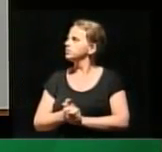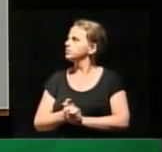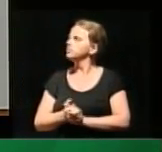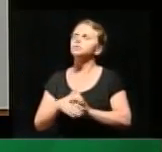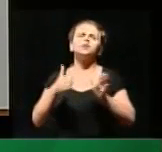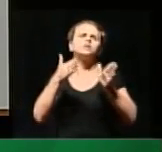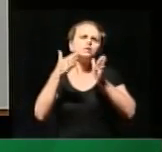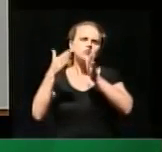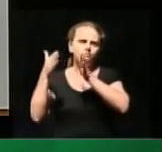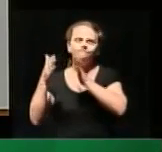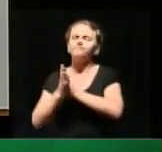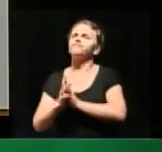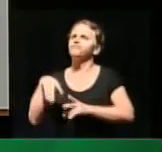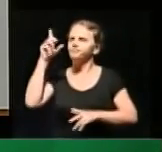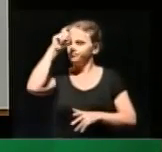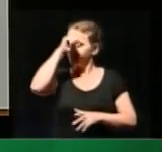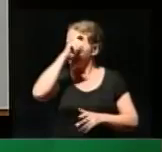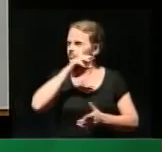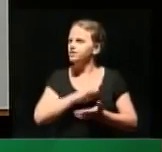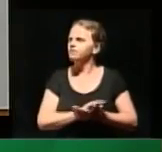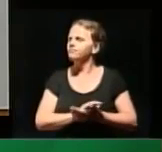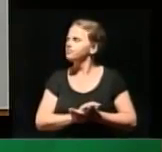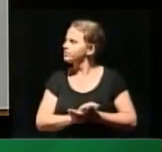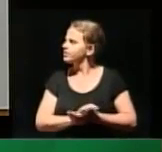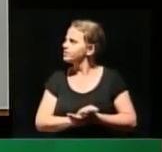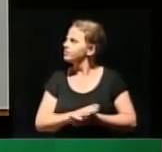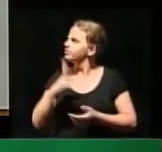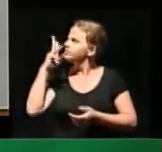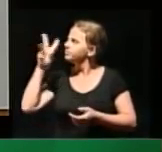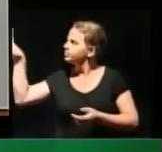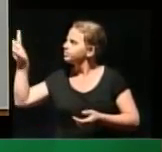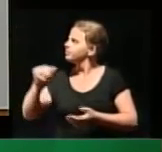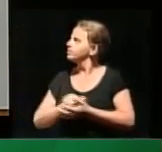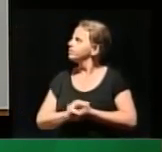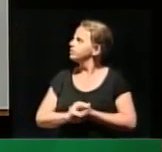que vai ser difícil, desculpe quem está aí atrás, mas, como eu falei,